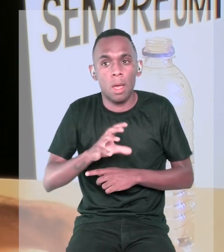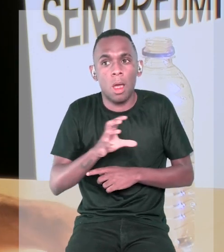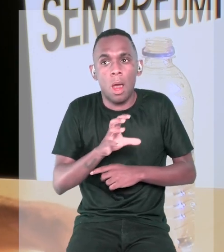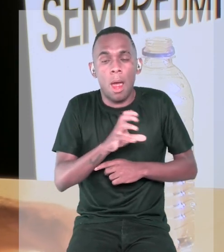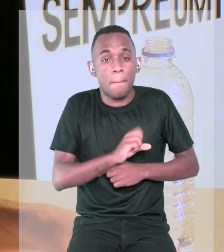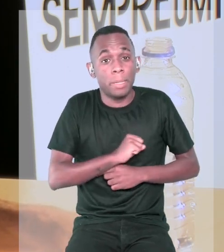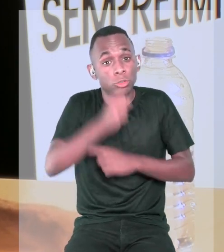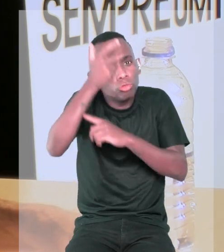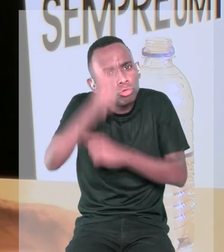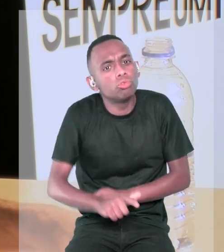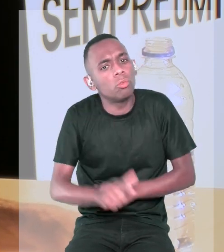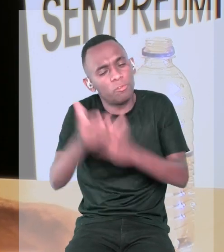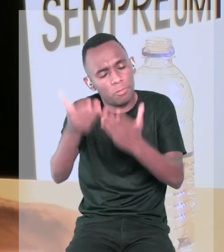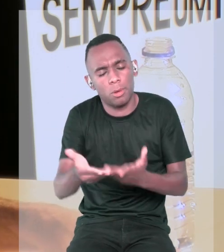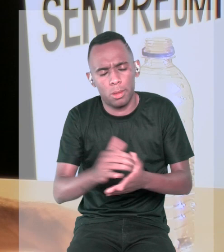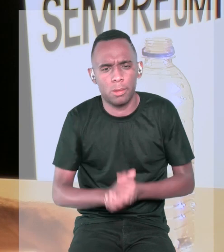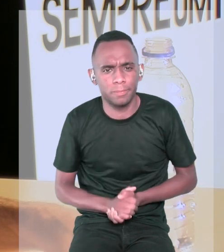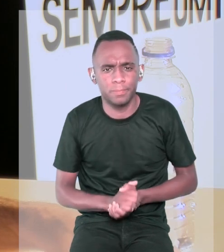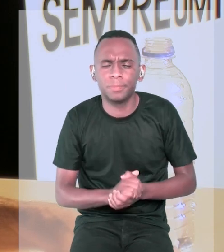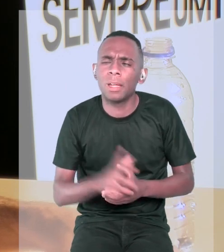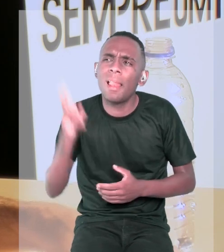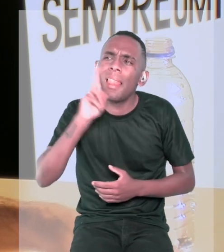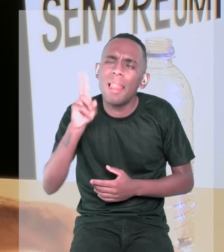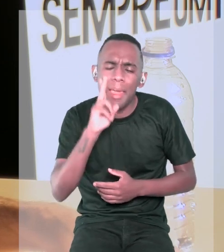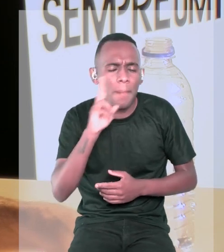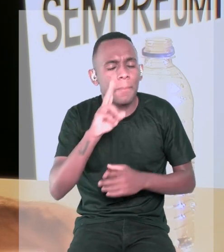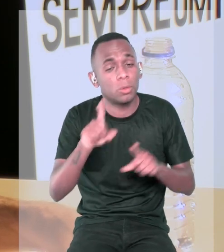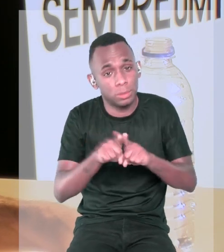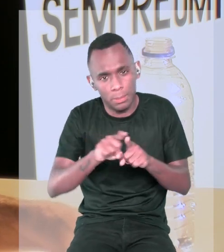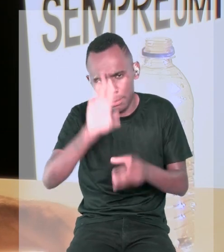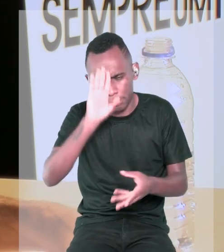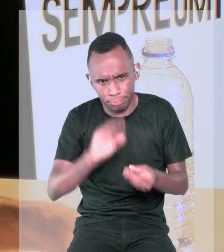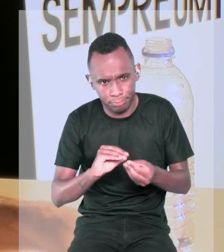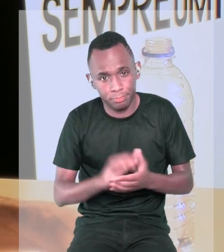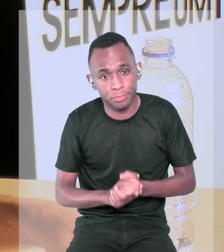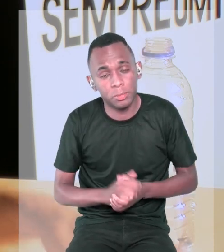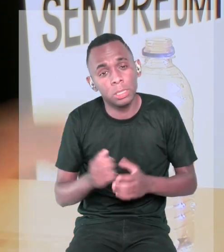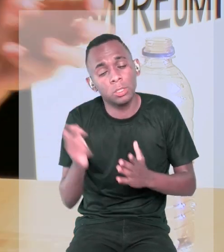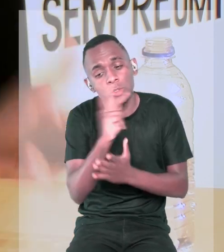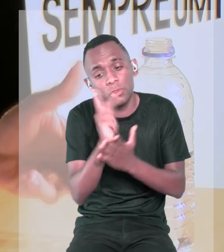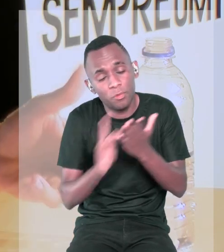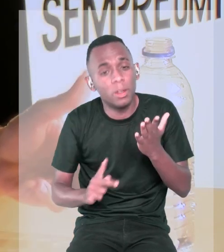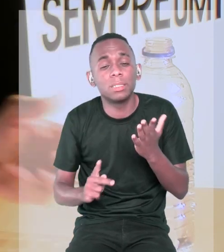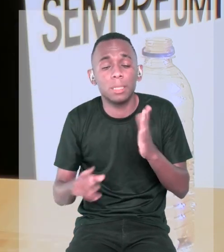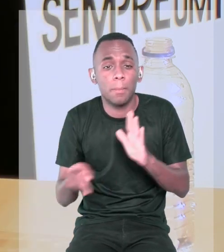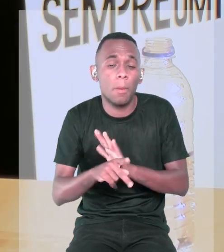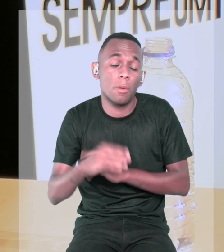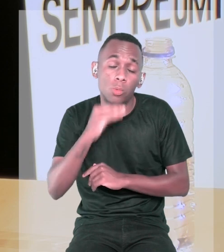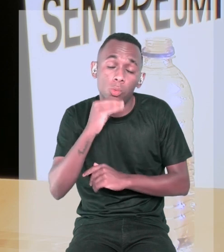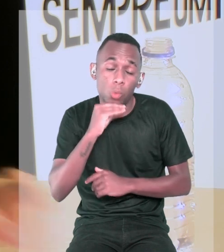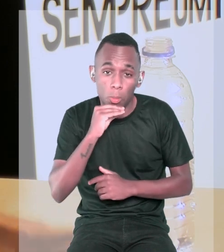concluir aqui, dos versos de Carlos Drummond de Andrade, que bem poderiam estar em uma carta